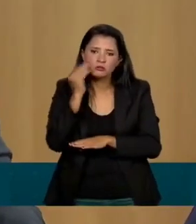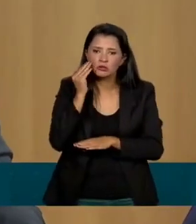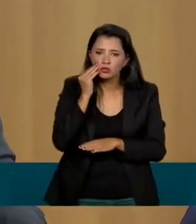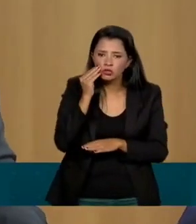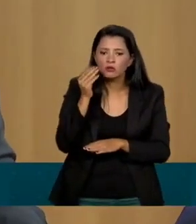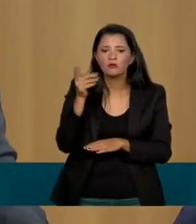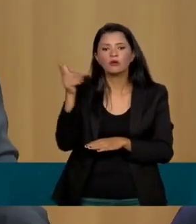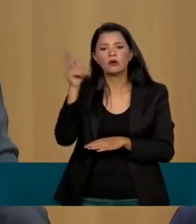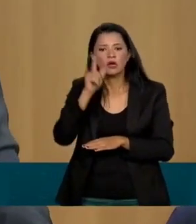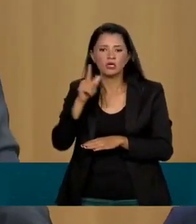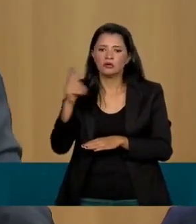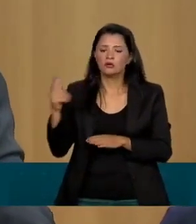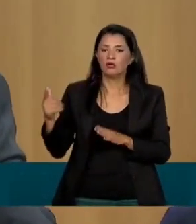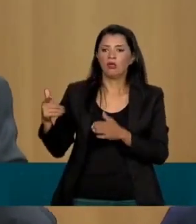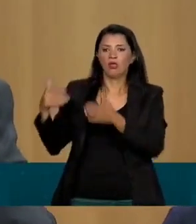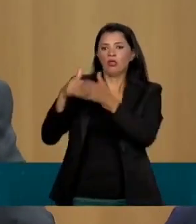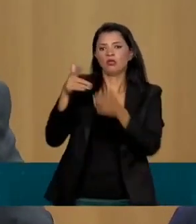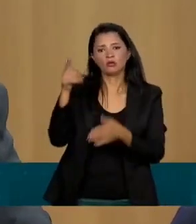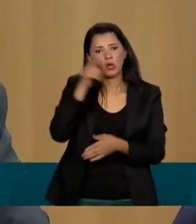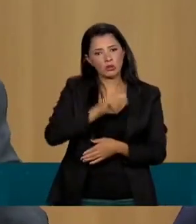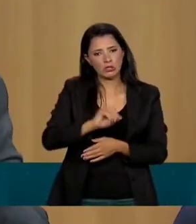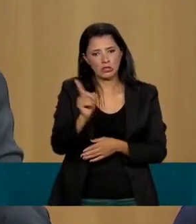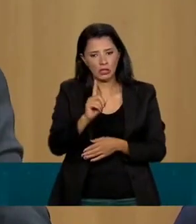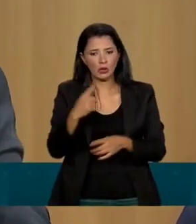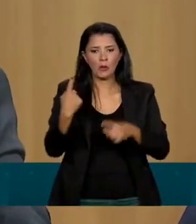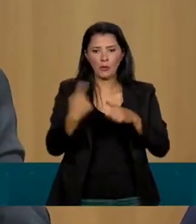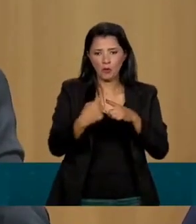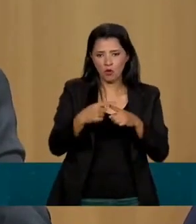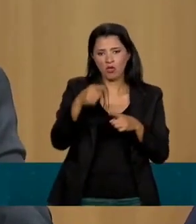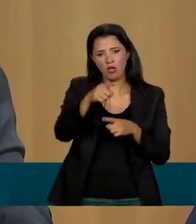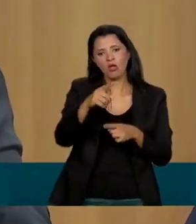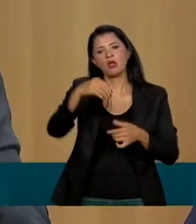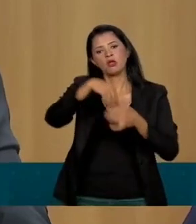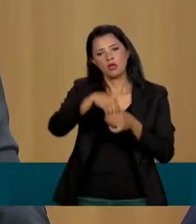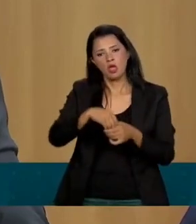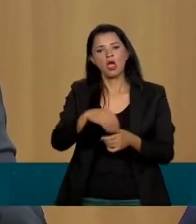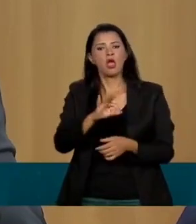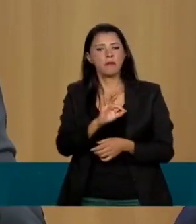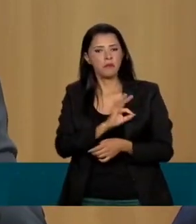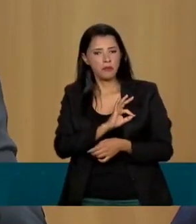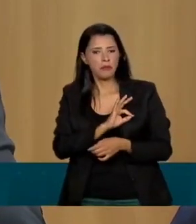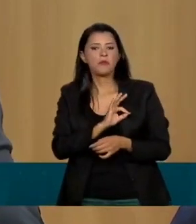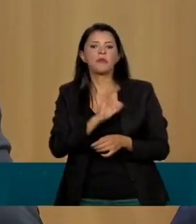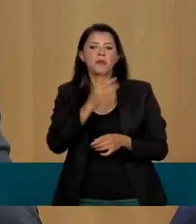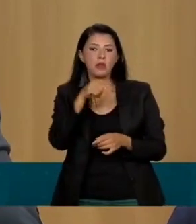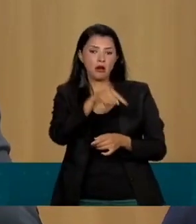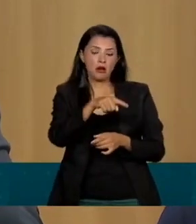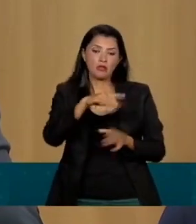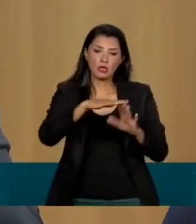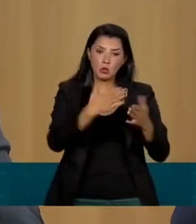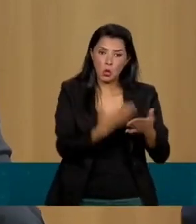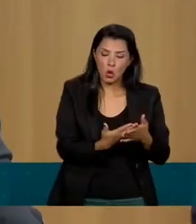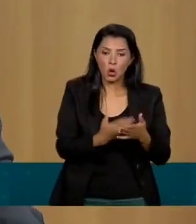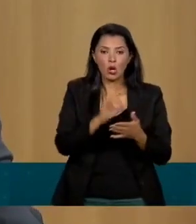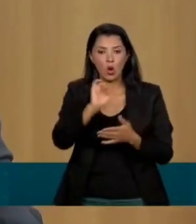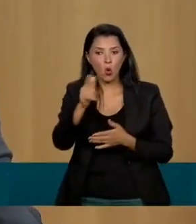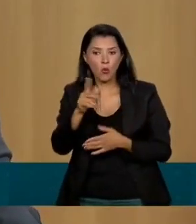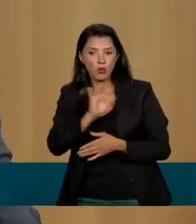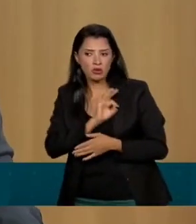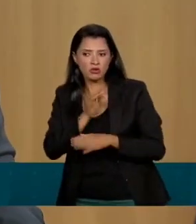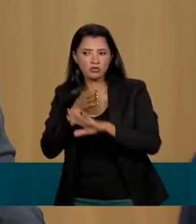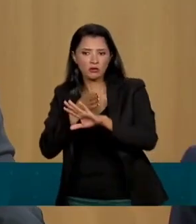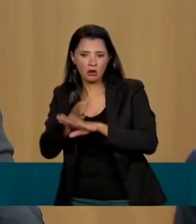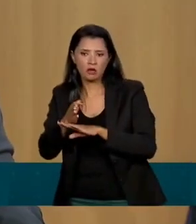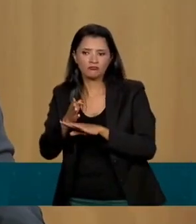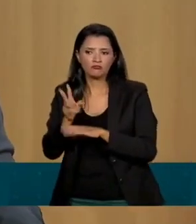que estão sendo frustradas, ora pela ação das autoridades educacionais, ora pela ação das autoridades policiais. O que mostra